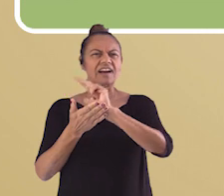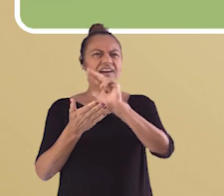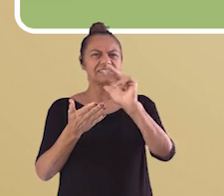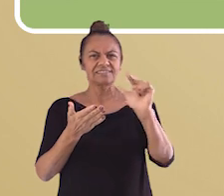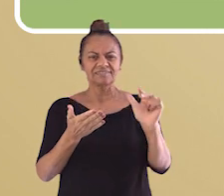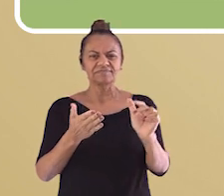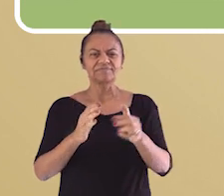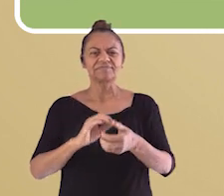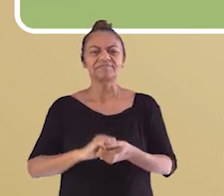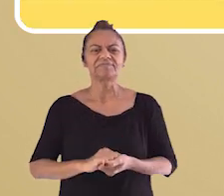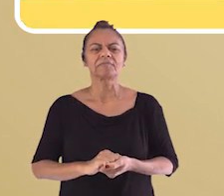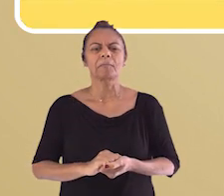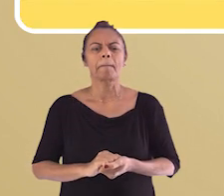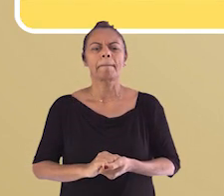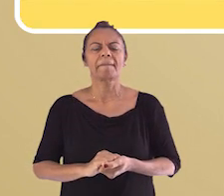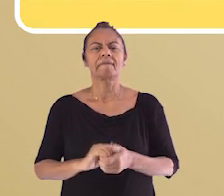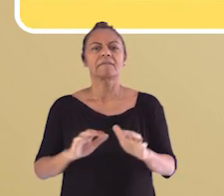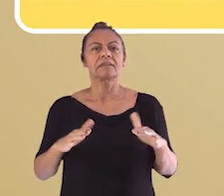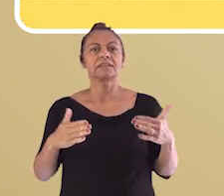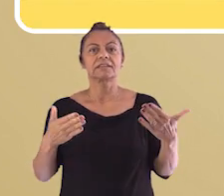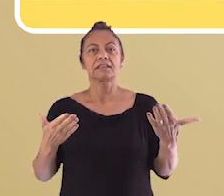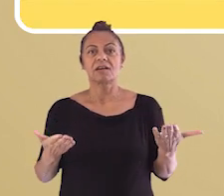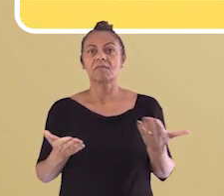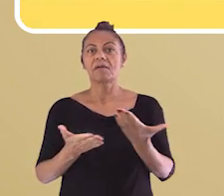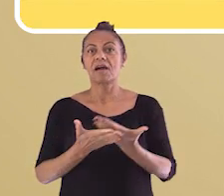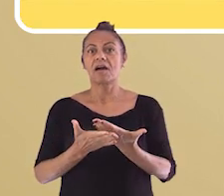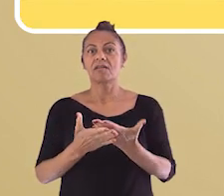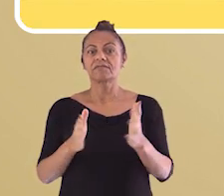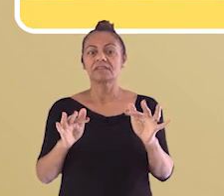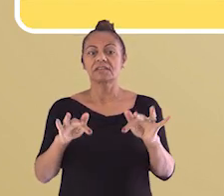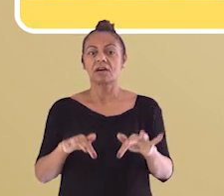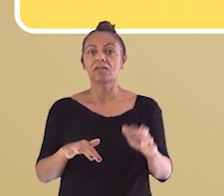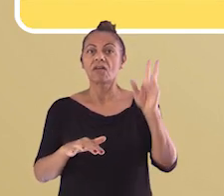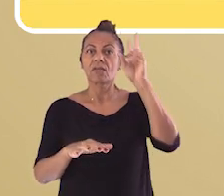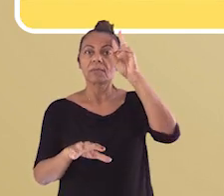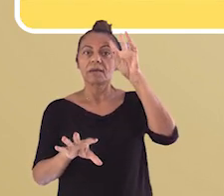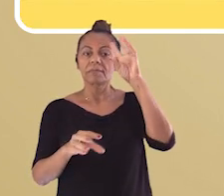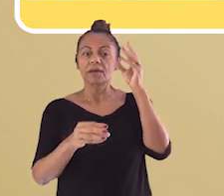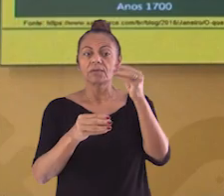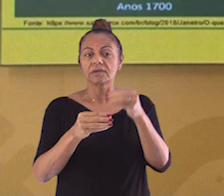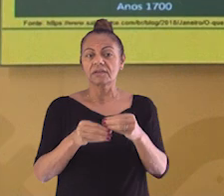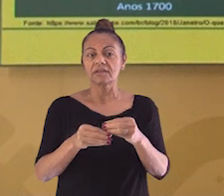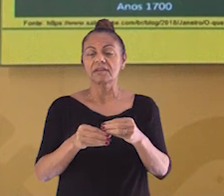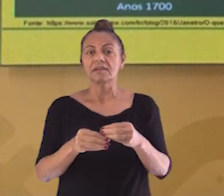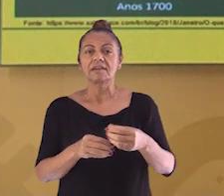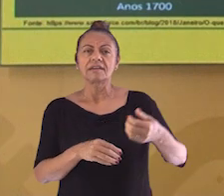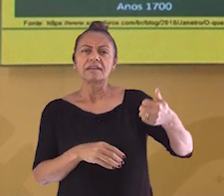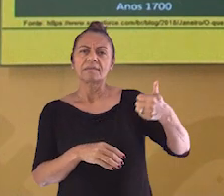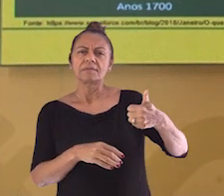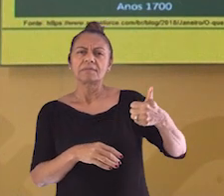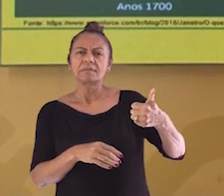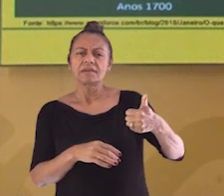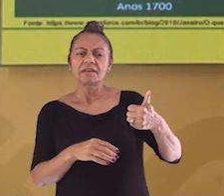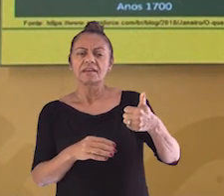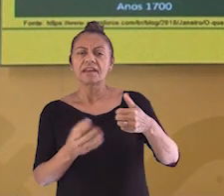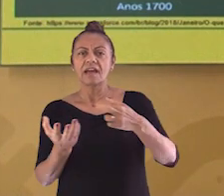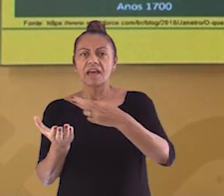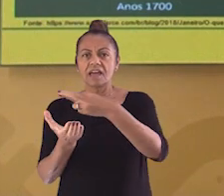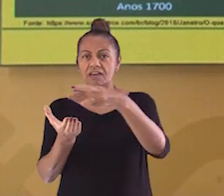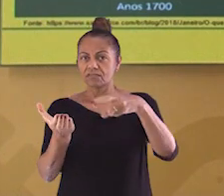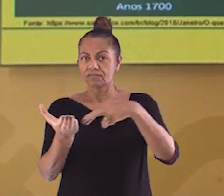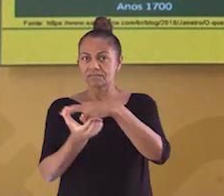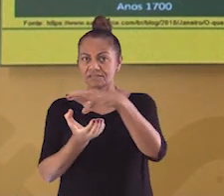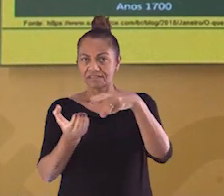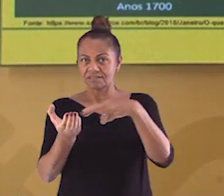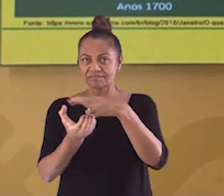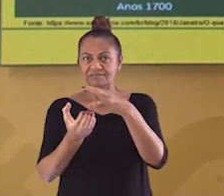de coisas. Então, para fechar a aula, vamos relembrar. Na primeira Revolução Industrial,